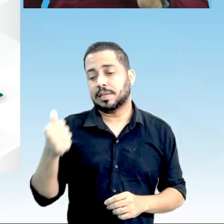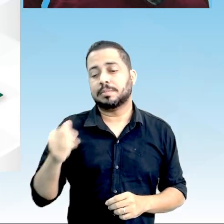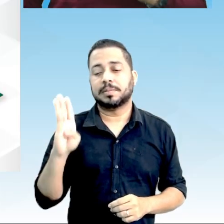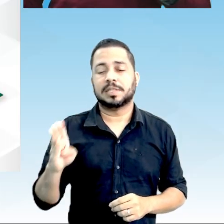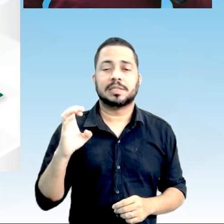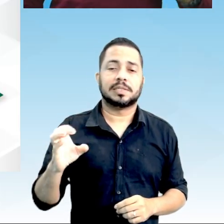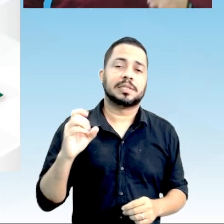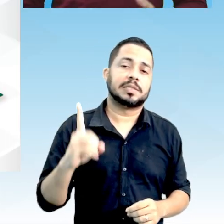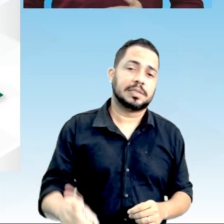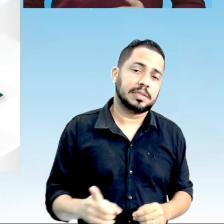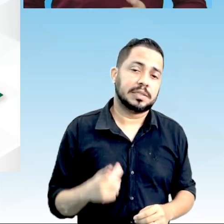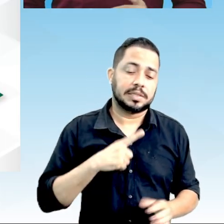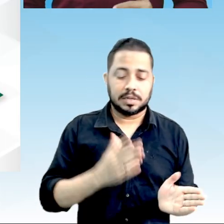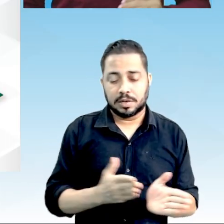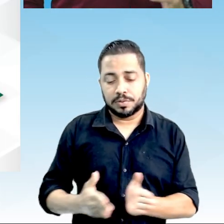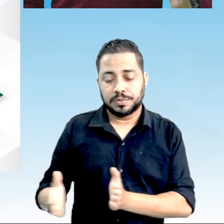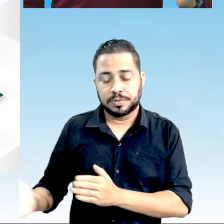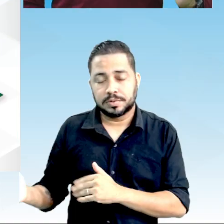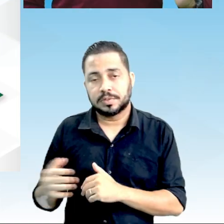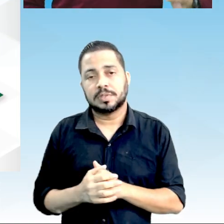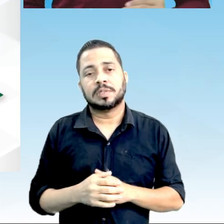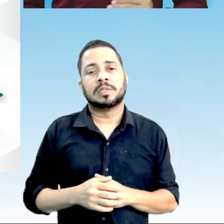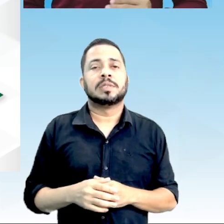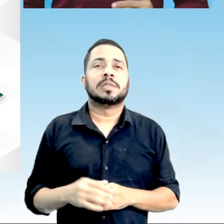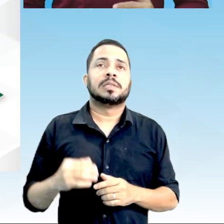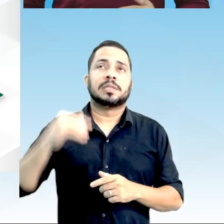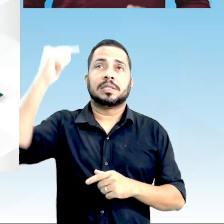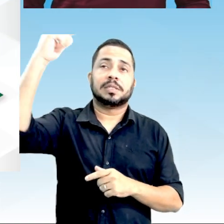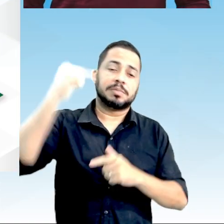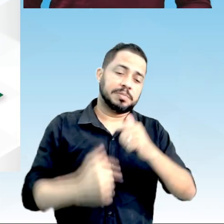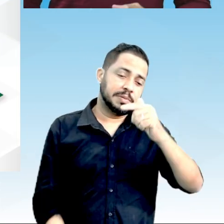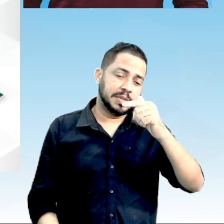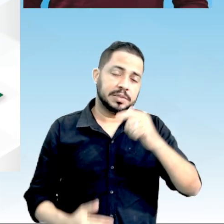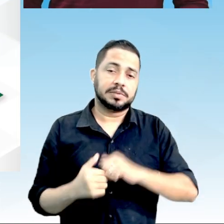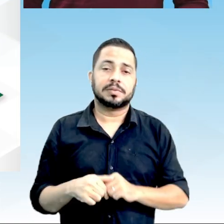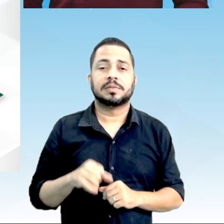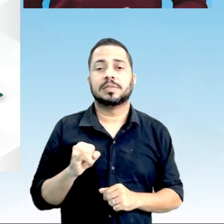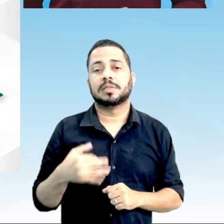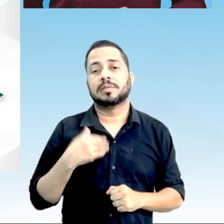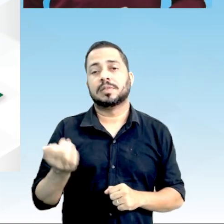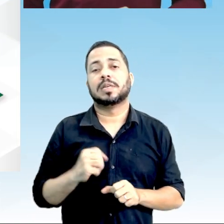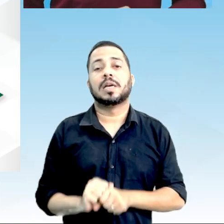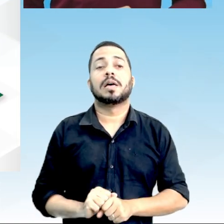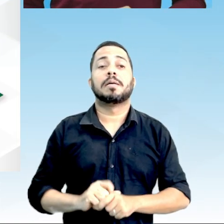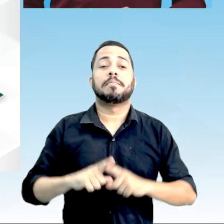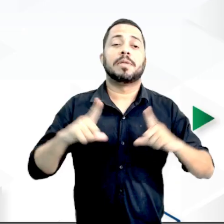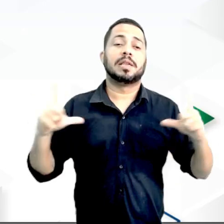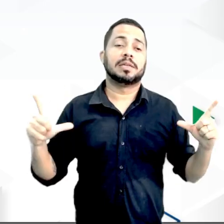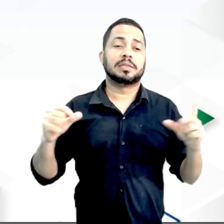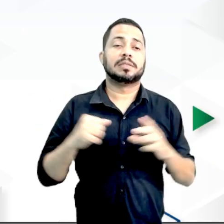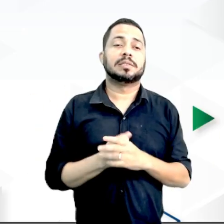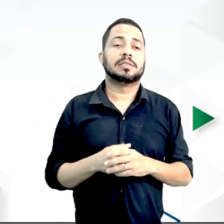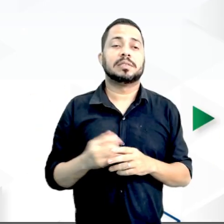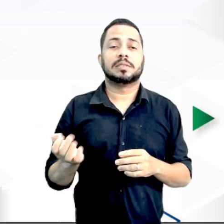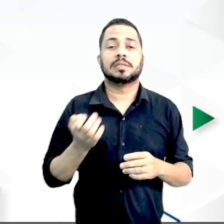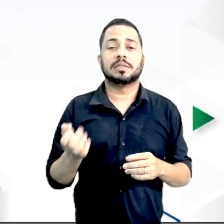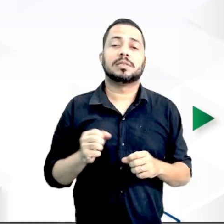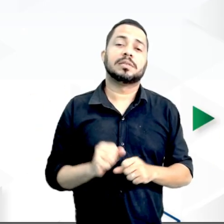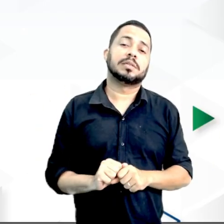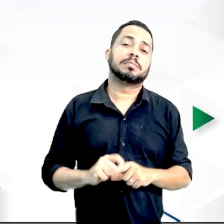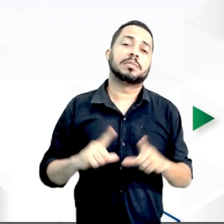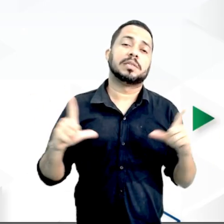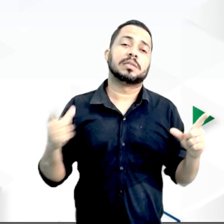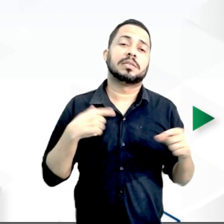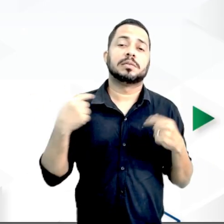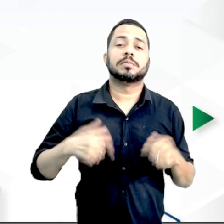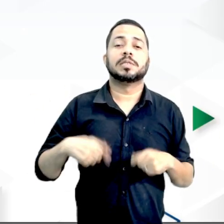B, C, D. Está numa ordem agora de cima para baixo, tá vendo? Se eu quero ampliar essa figura,